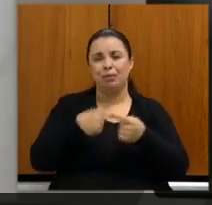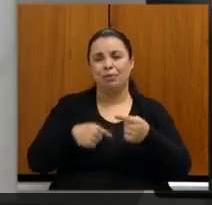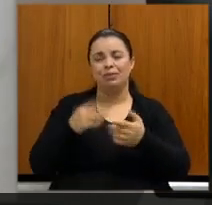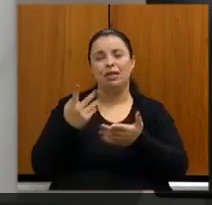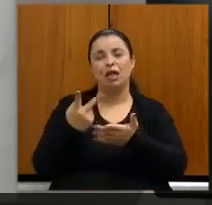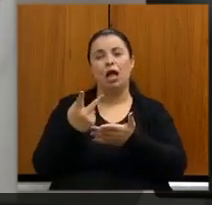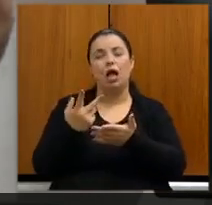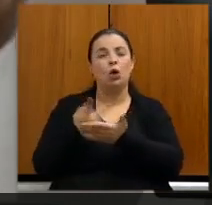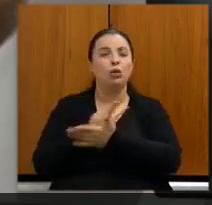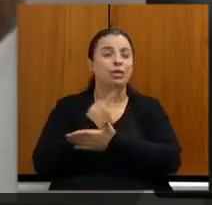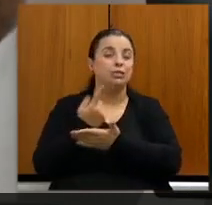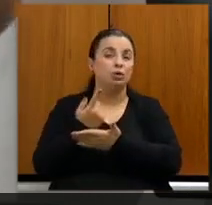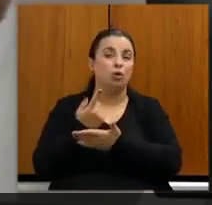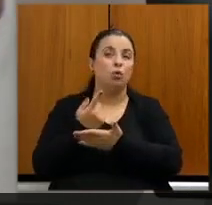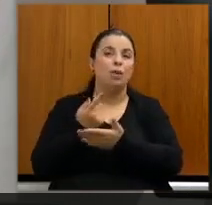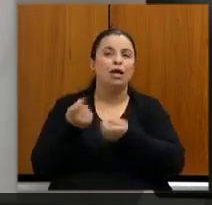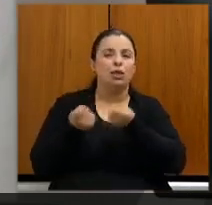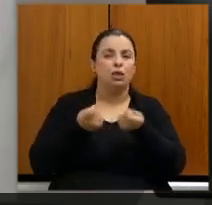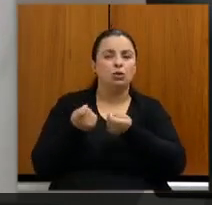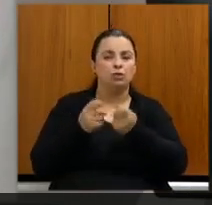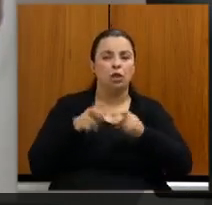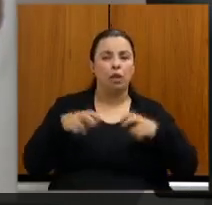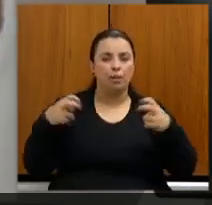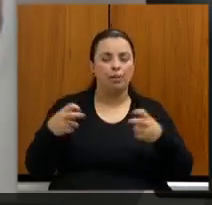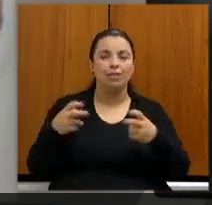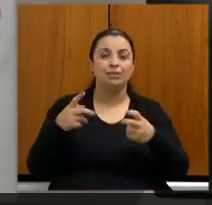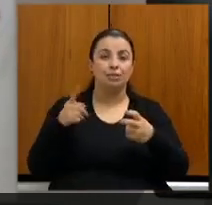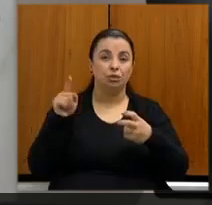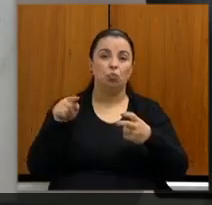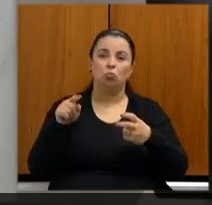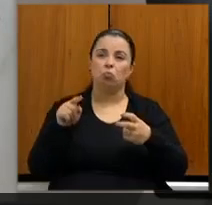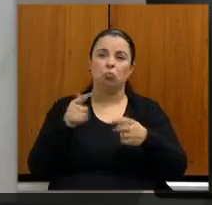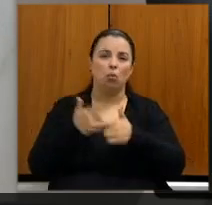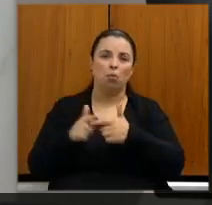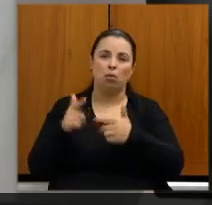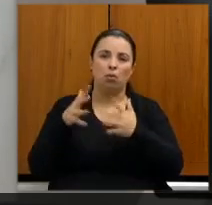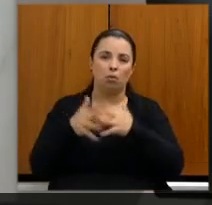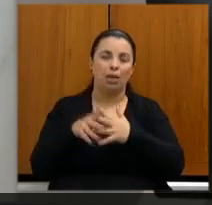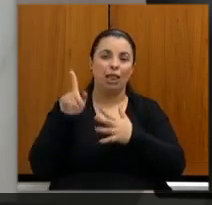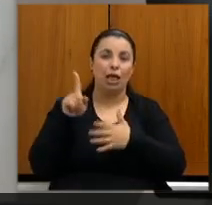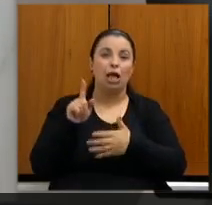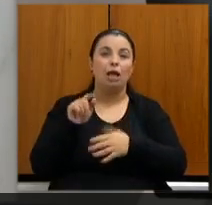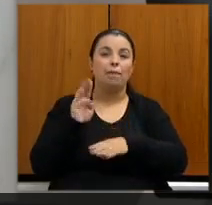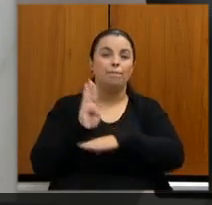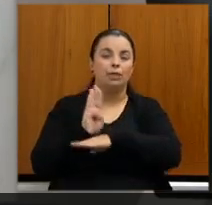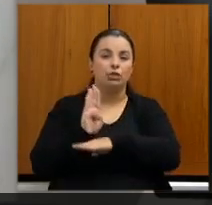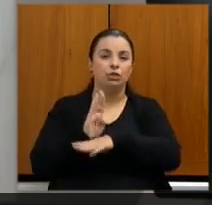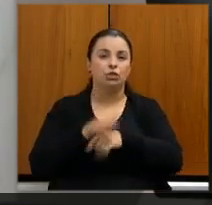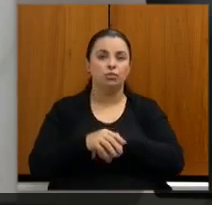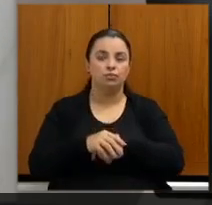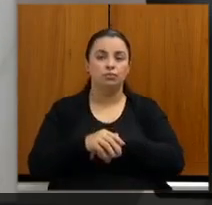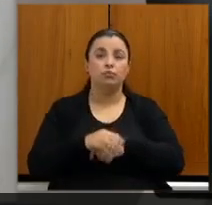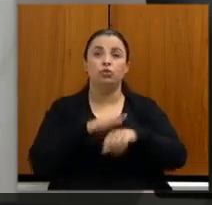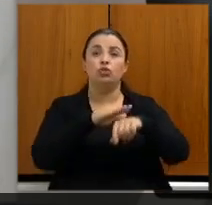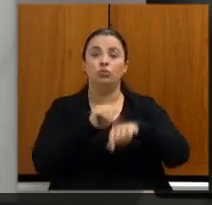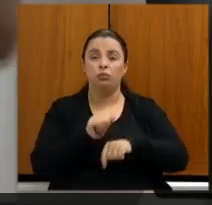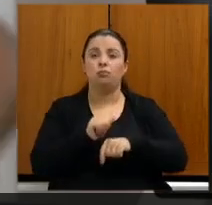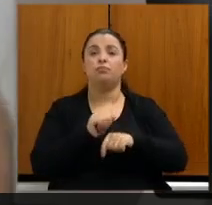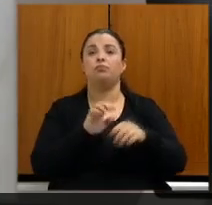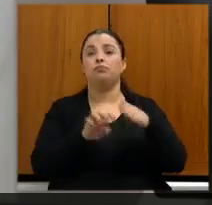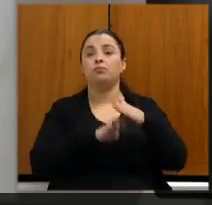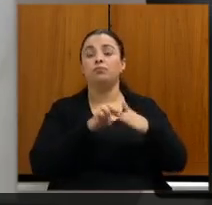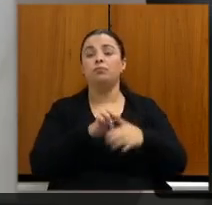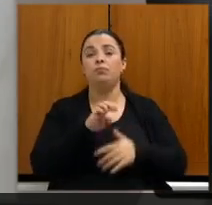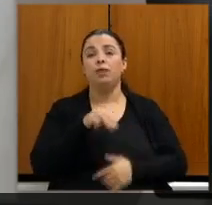Construtora MRV vem só um um e-mail dizendo assim não não interessa para Construtora MRV